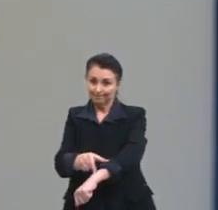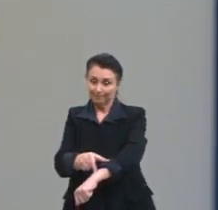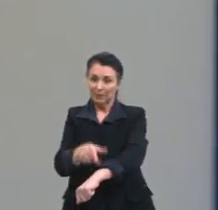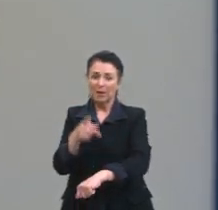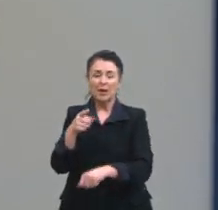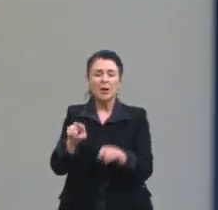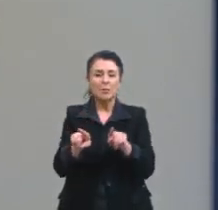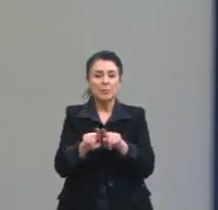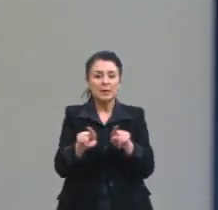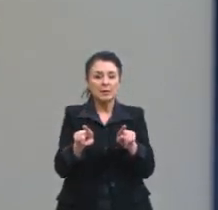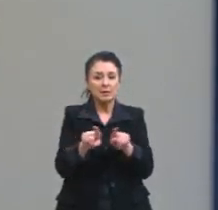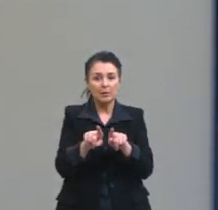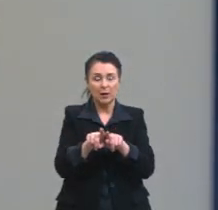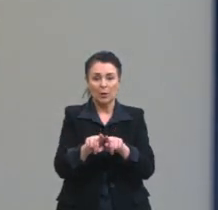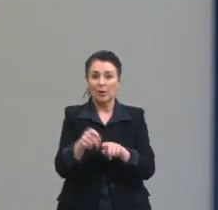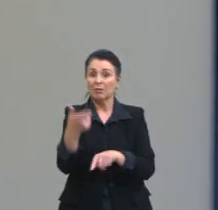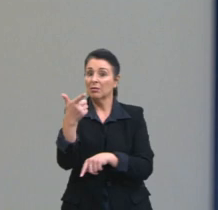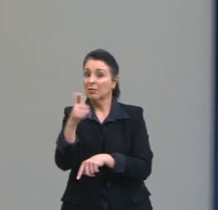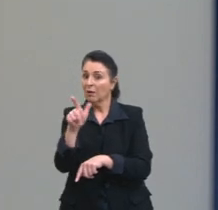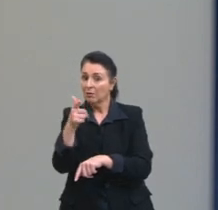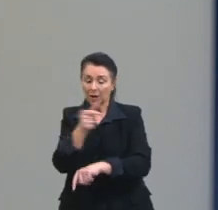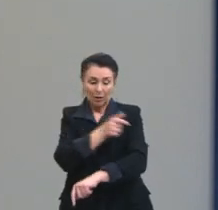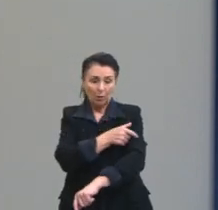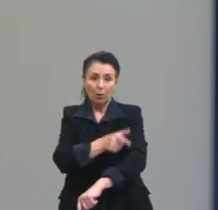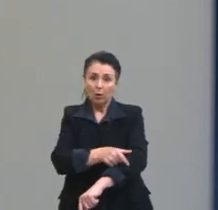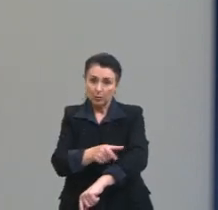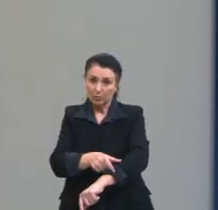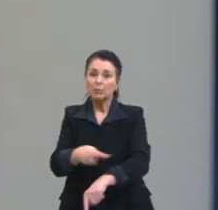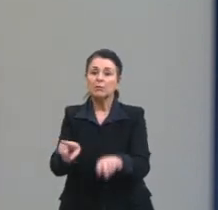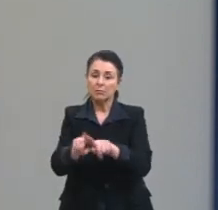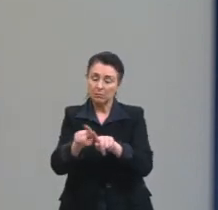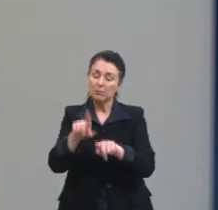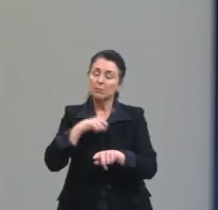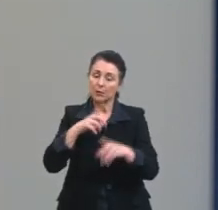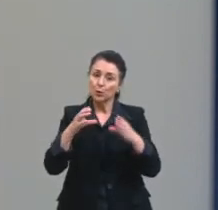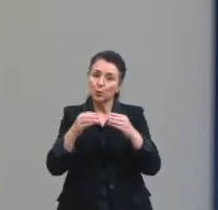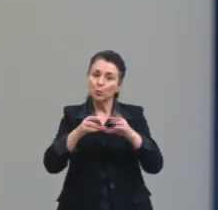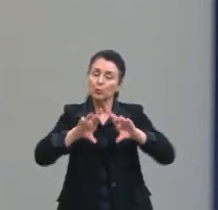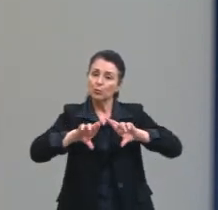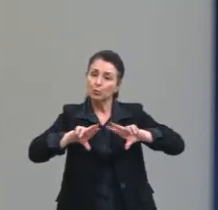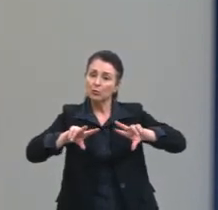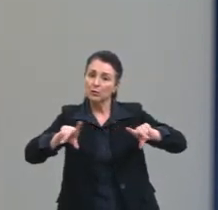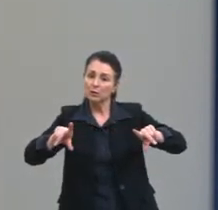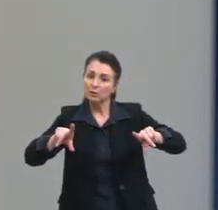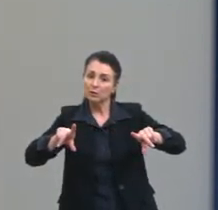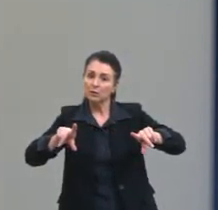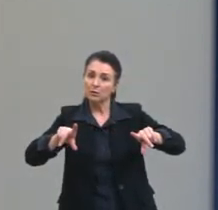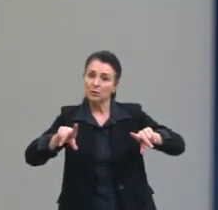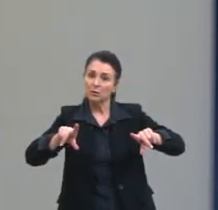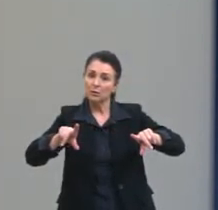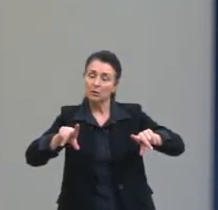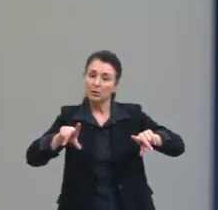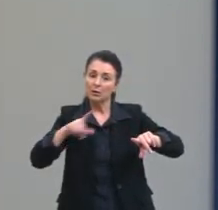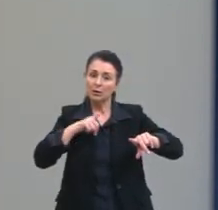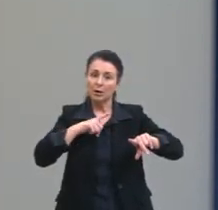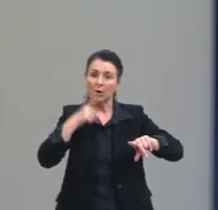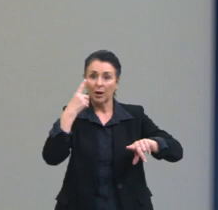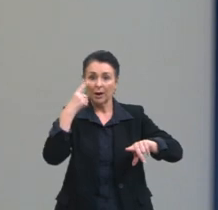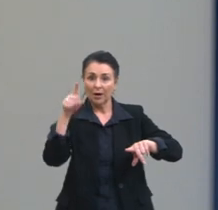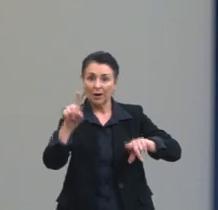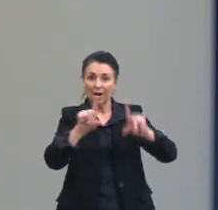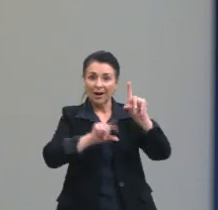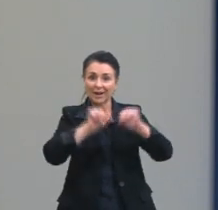Mas mesmo nos invertebrados tem vários grupos então tem até um grupo aqui céu do